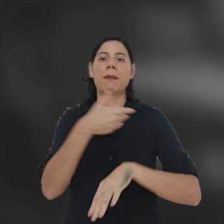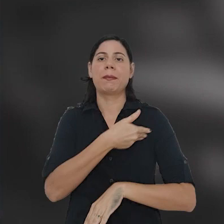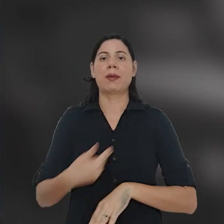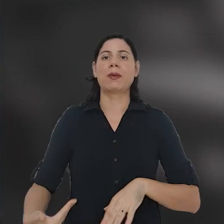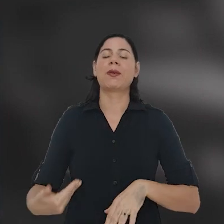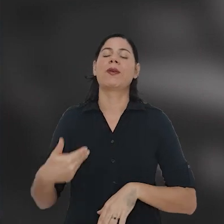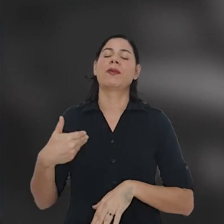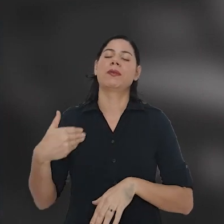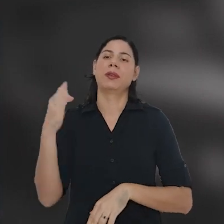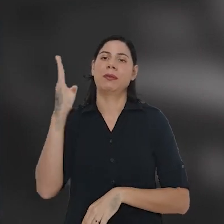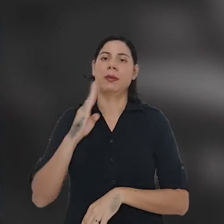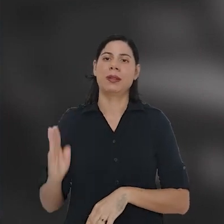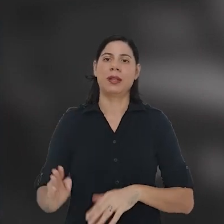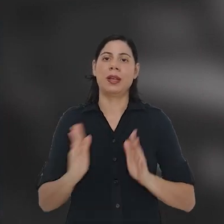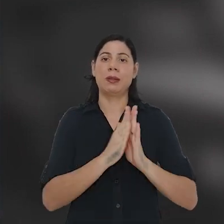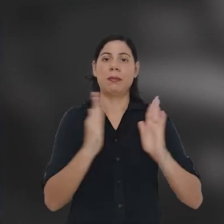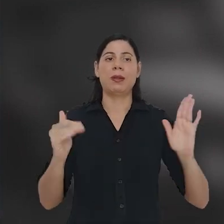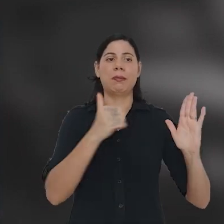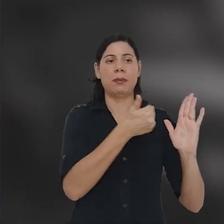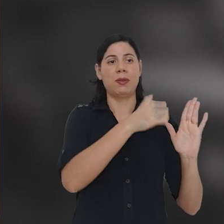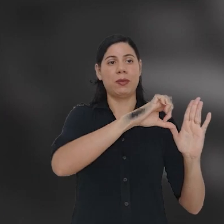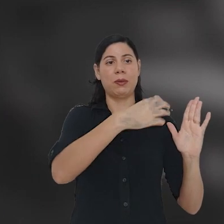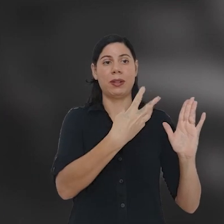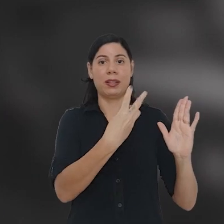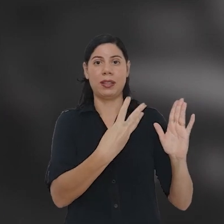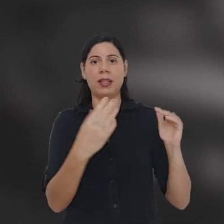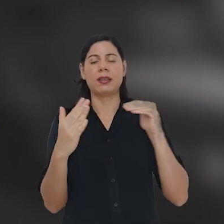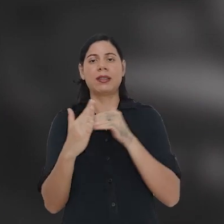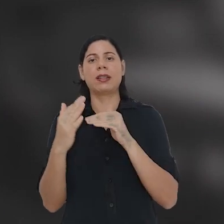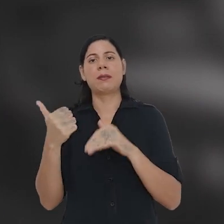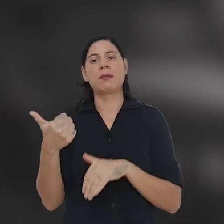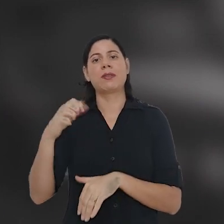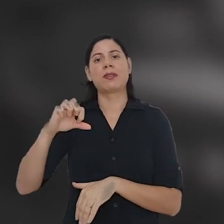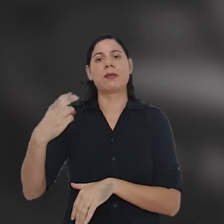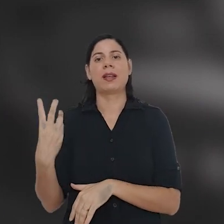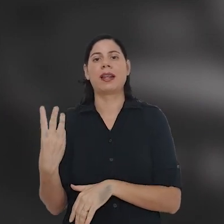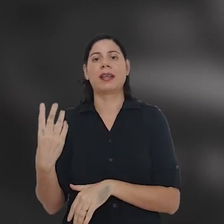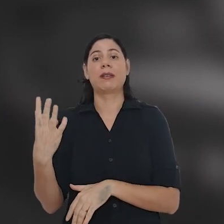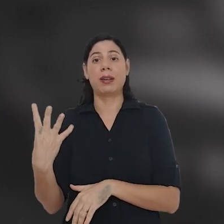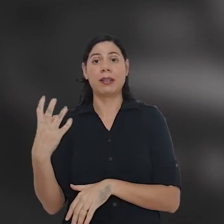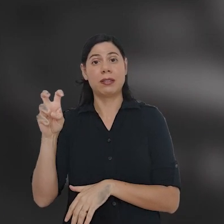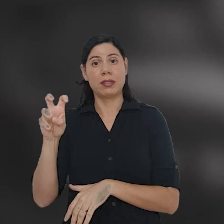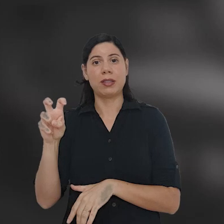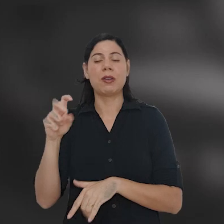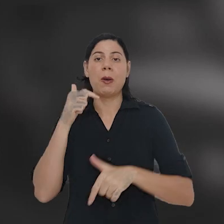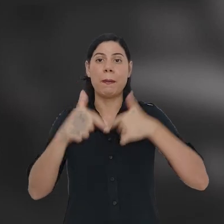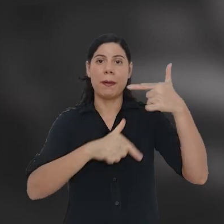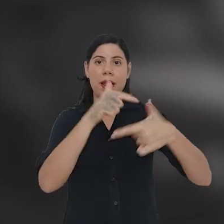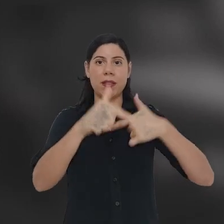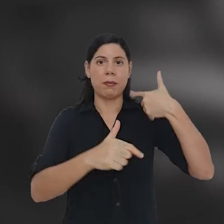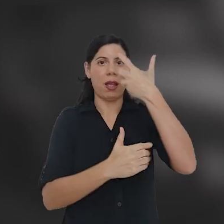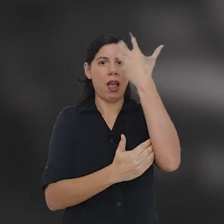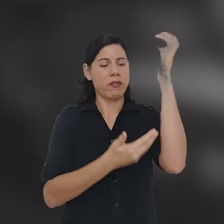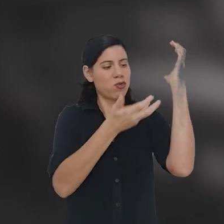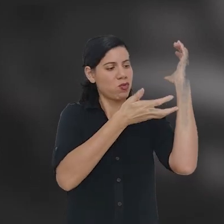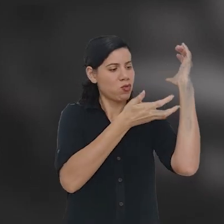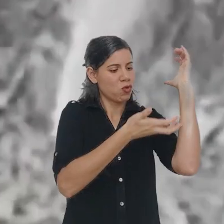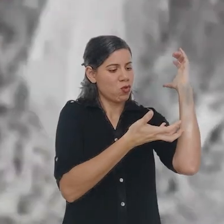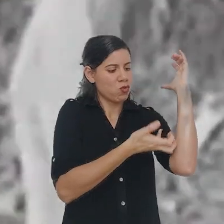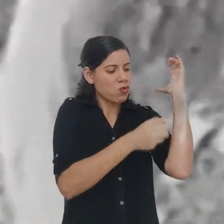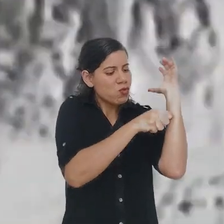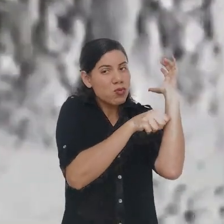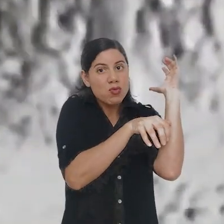Guerra Mundial entre 1943 e 1945 para trabalhar extraindo borracha na